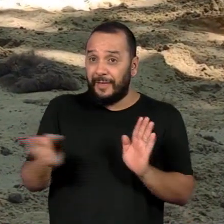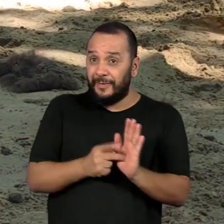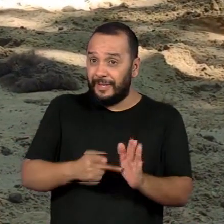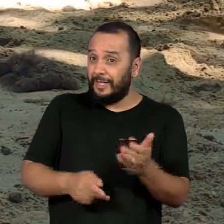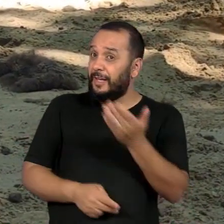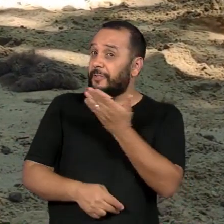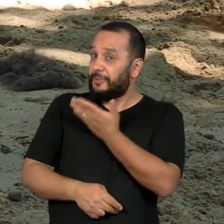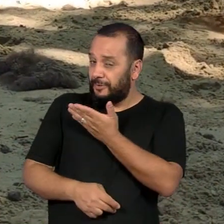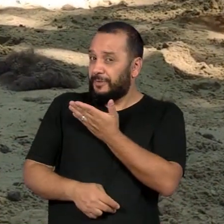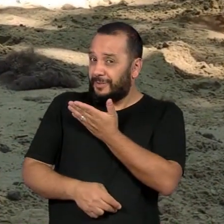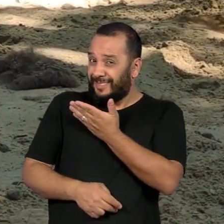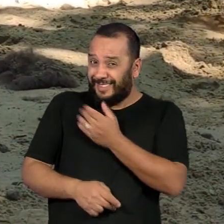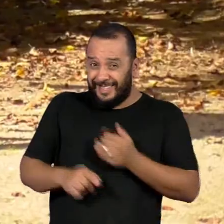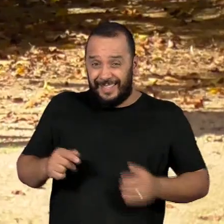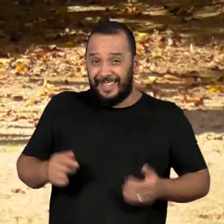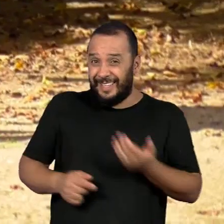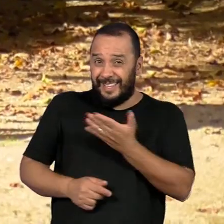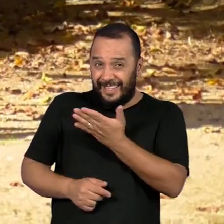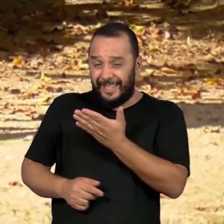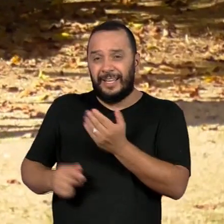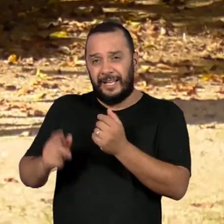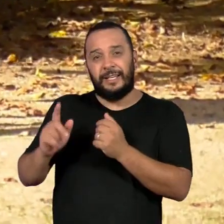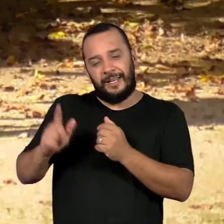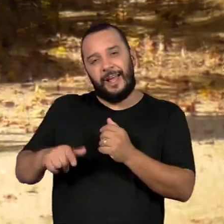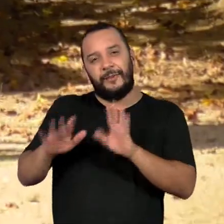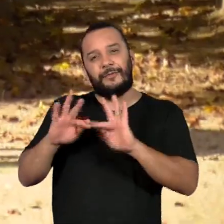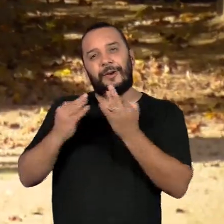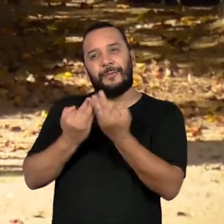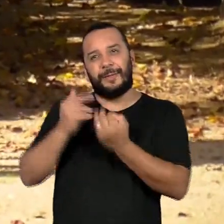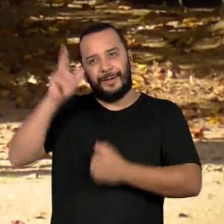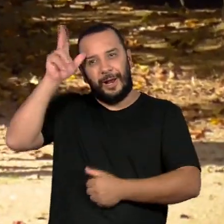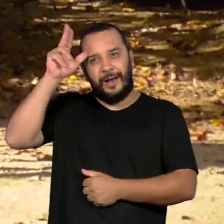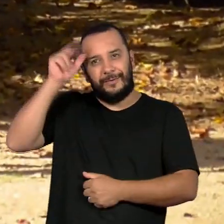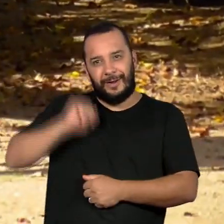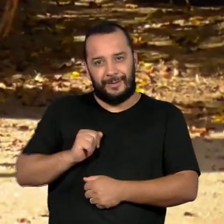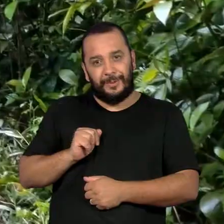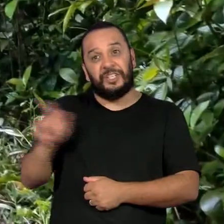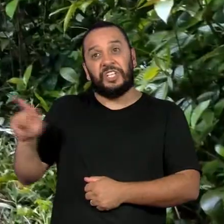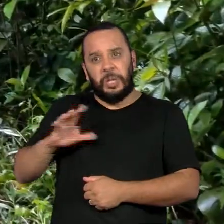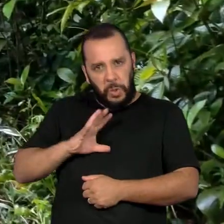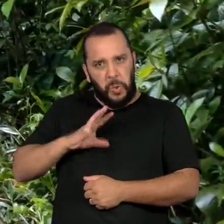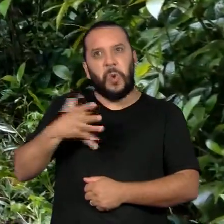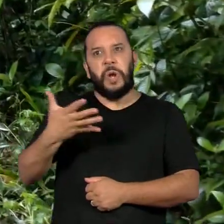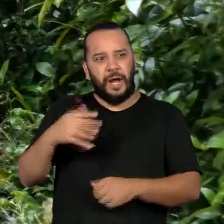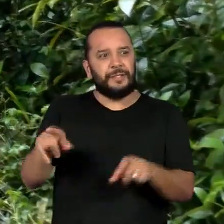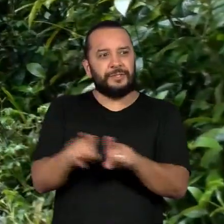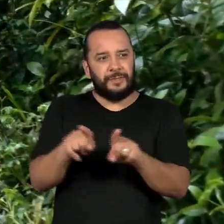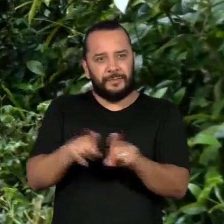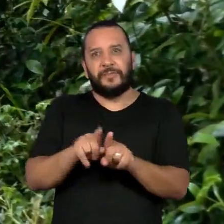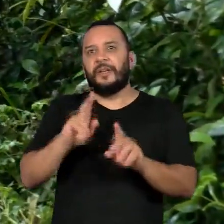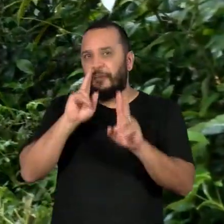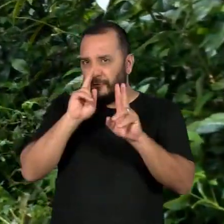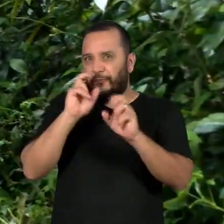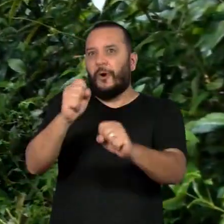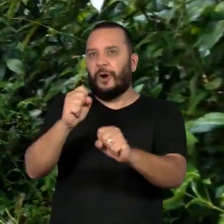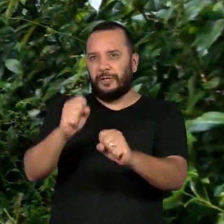é uma só. Esse parente do cavalo é um bicho valente e forte. Arrastou